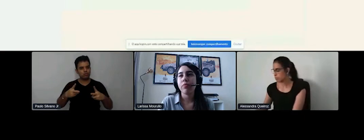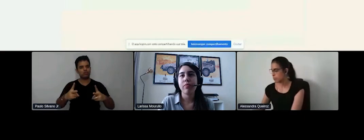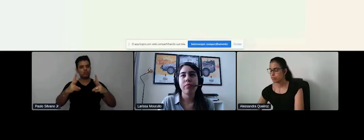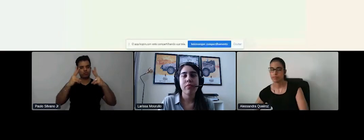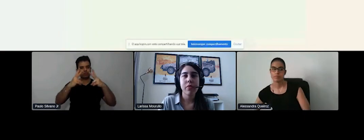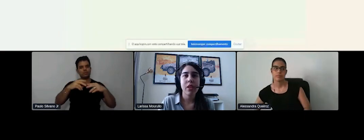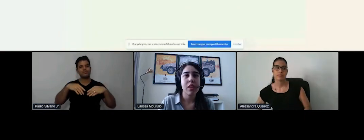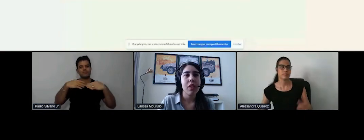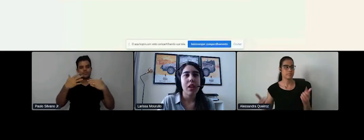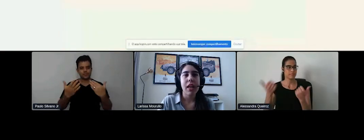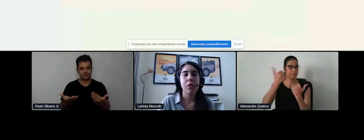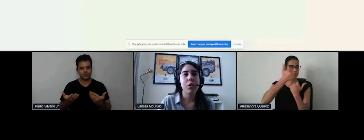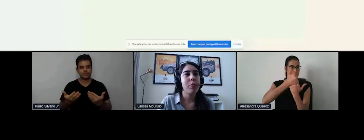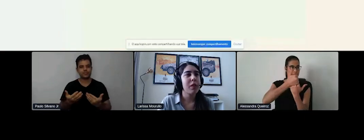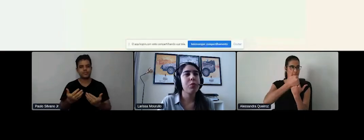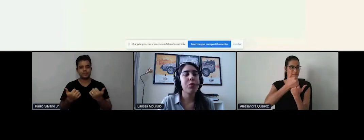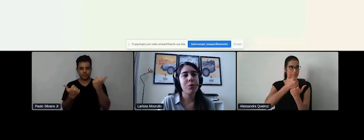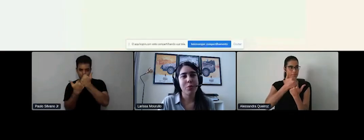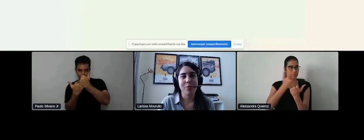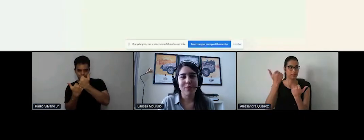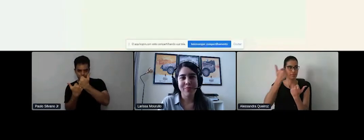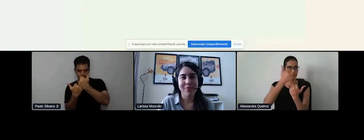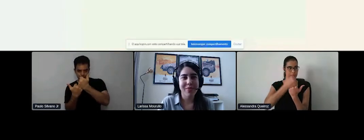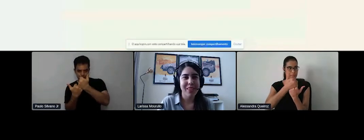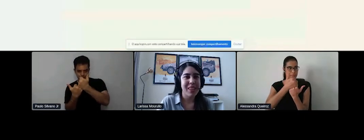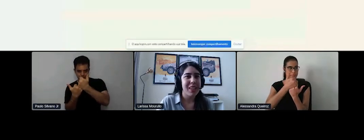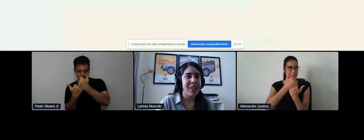Então, aí eu te pergunto,